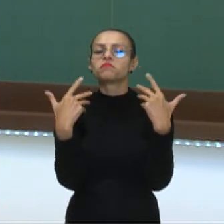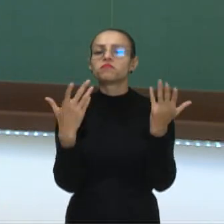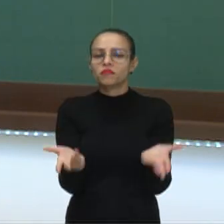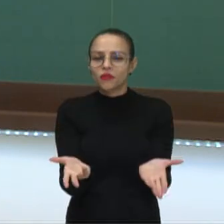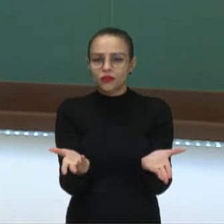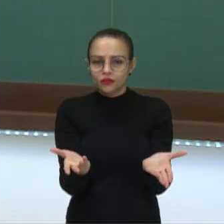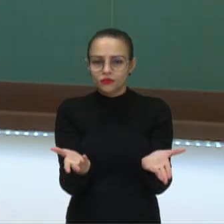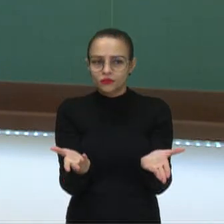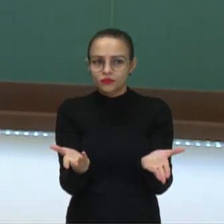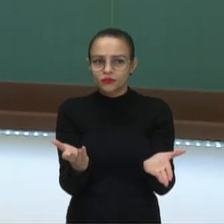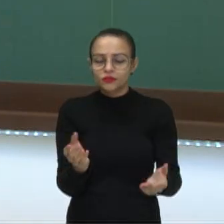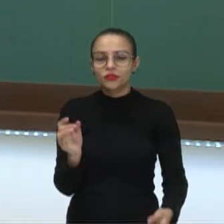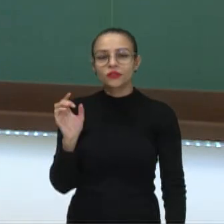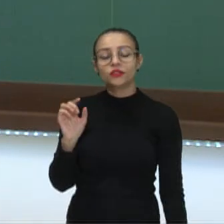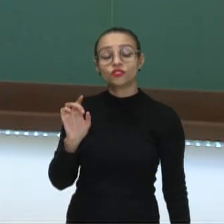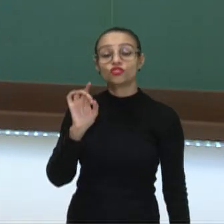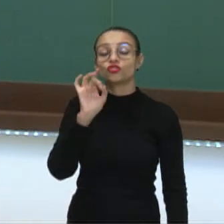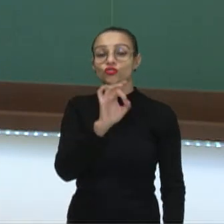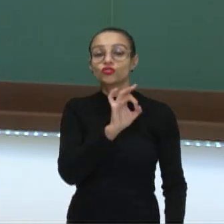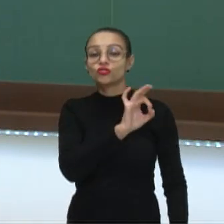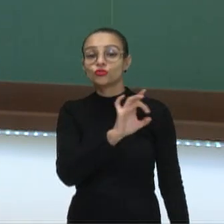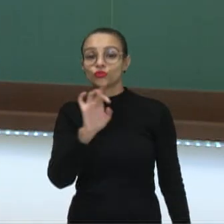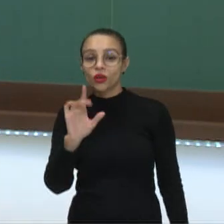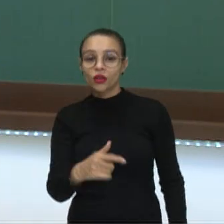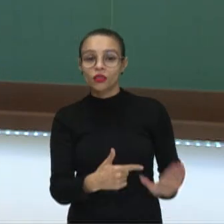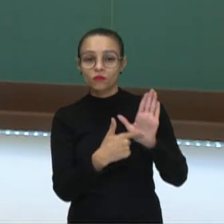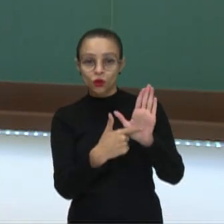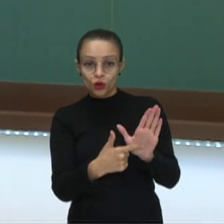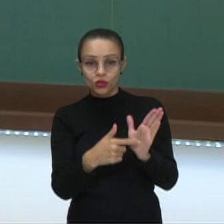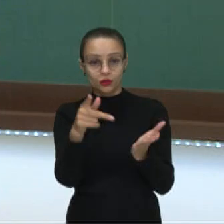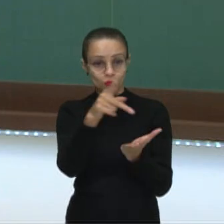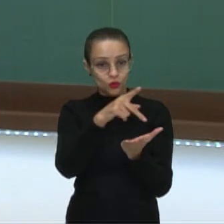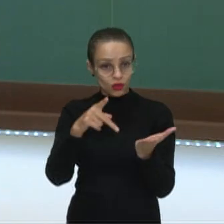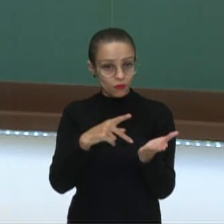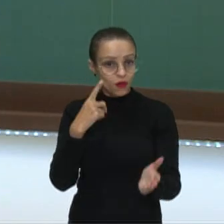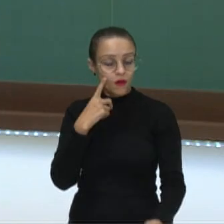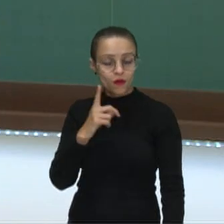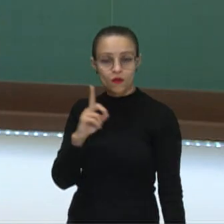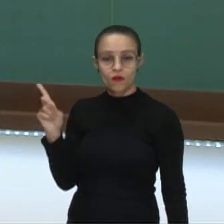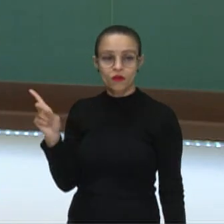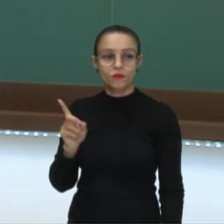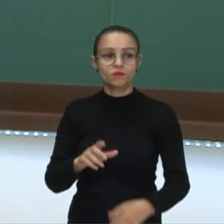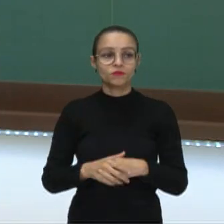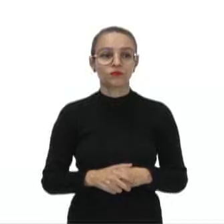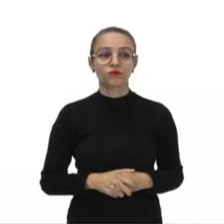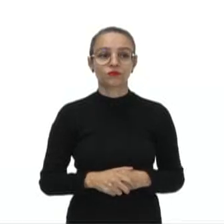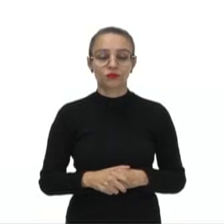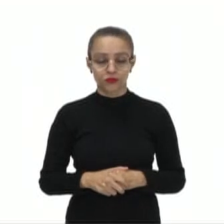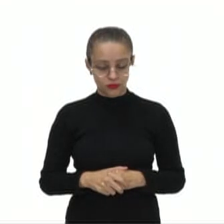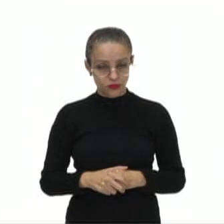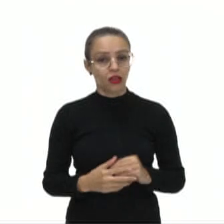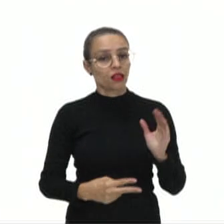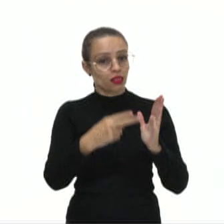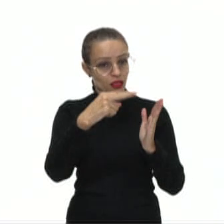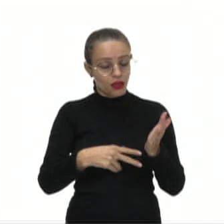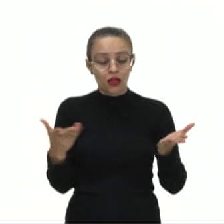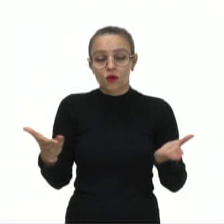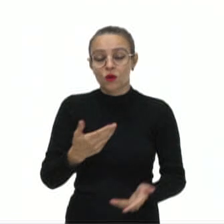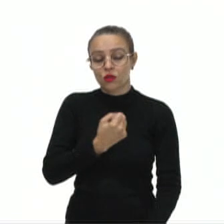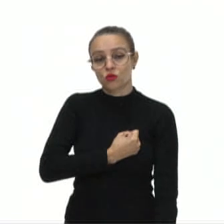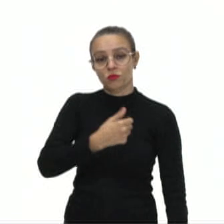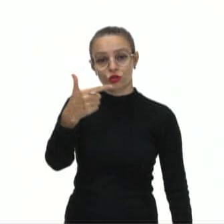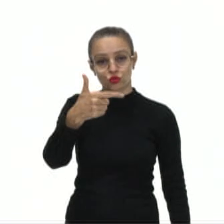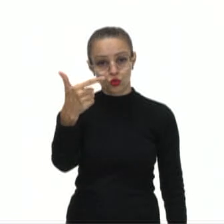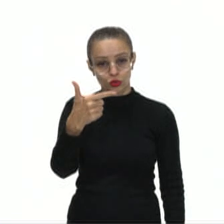tema de cada poeminha que eu estou projetando aqui para você? Leia os trechos. Então, poema 2, do